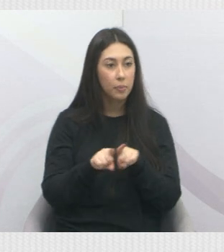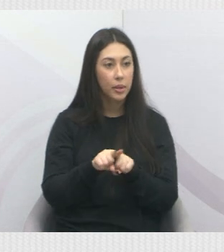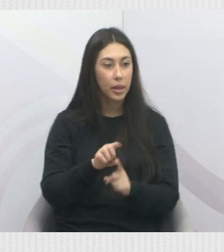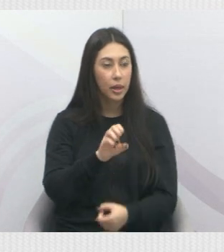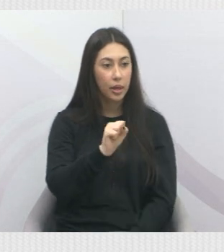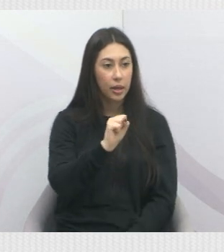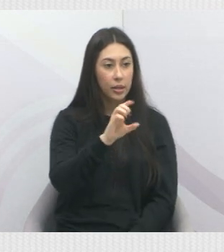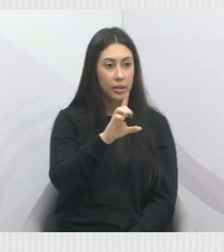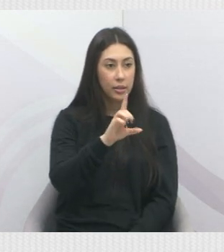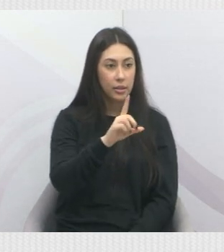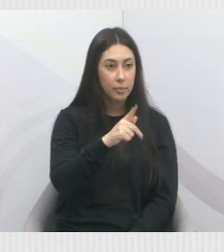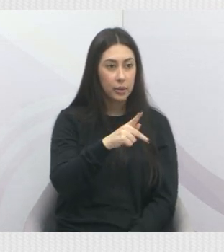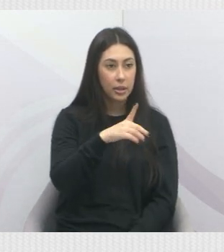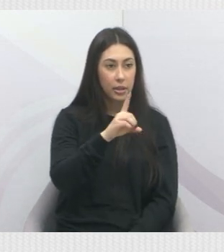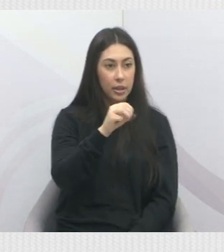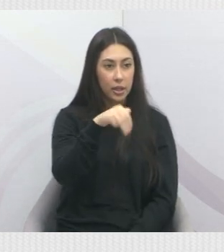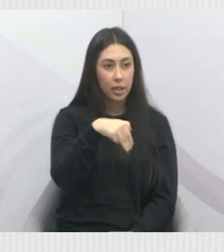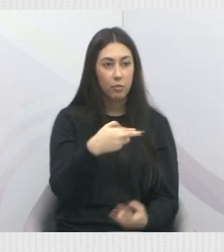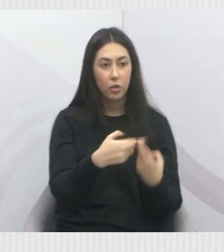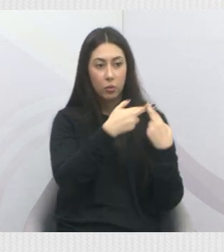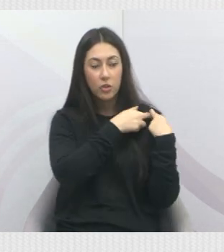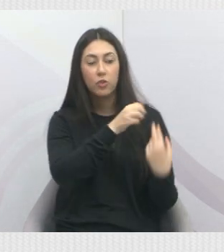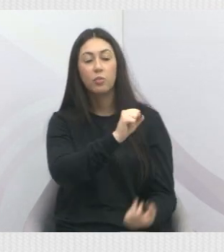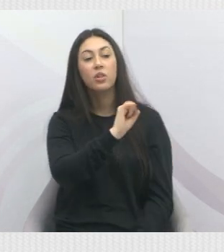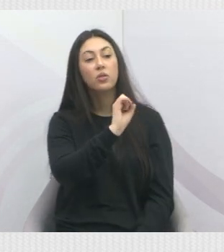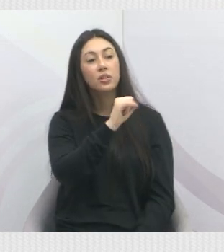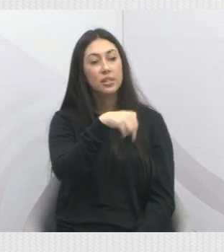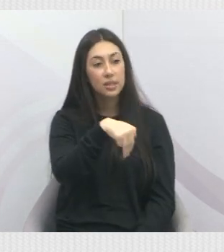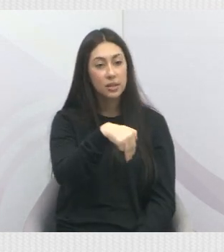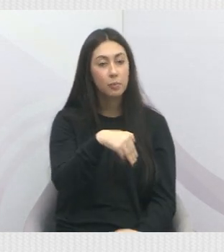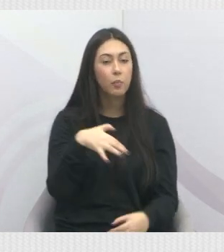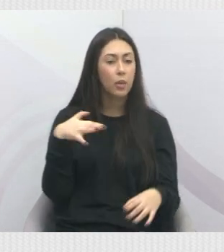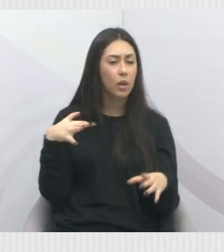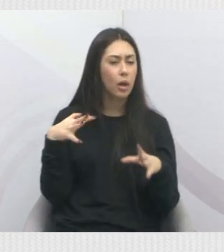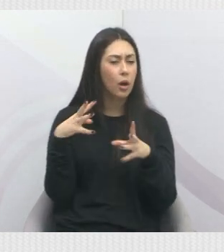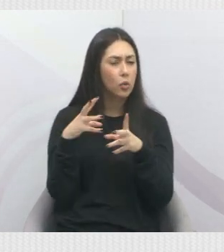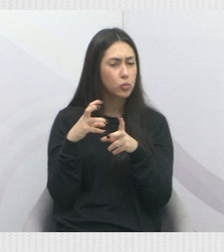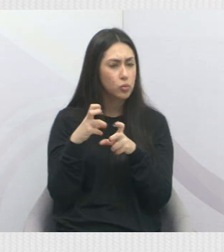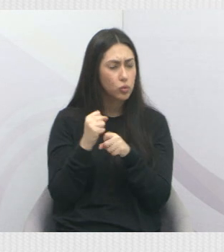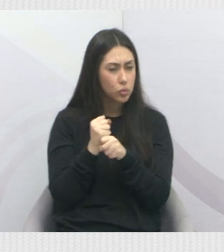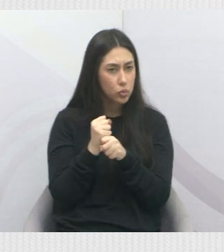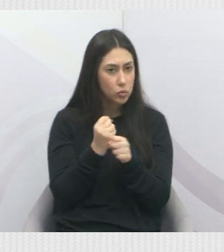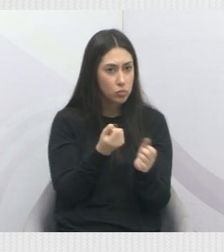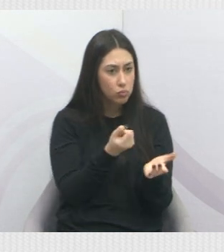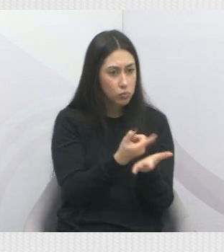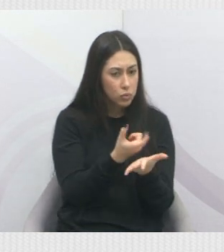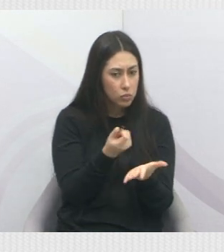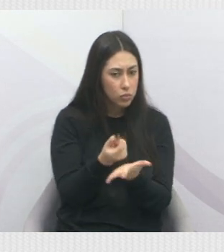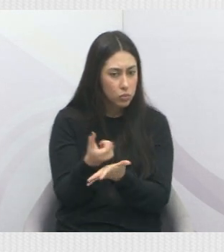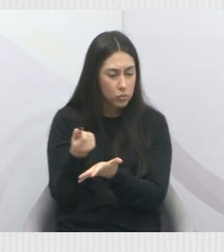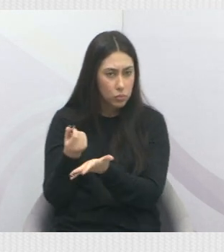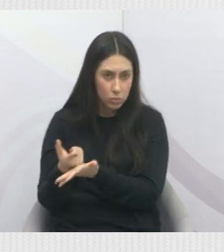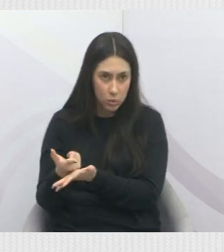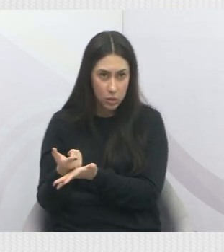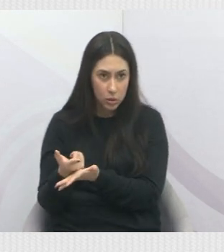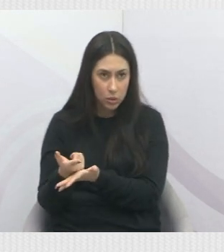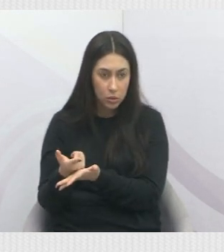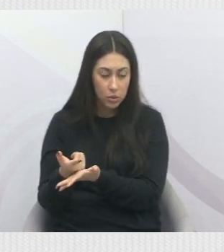Valorização à Vida, que gerencia as residências terapêuticas. Foram gastos nesse quadrimestre com estes